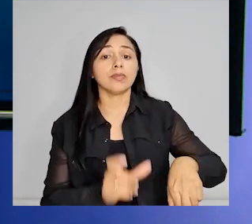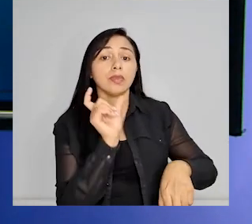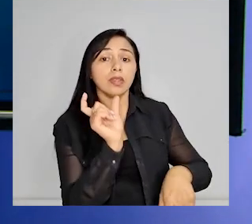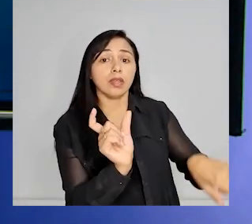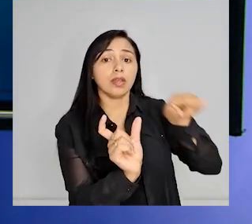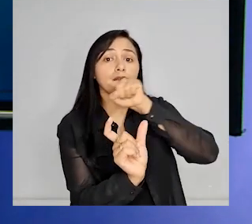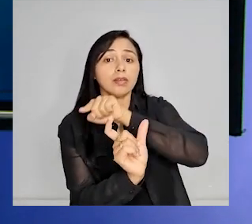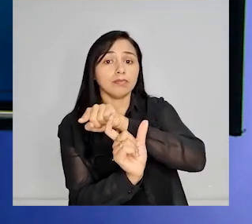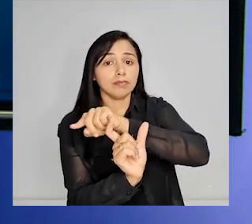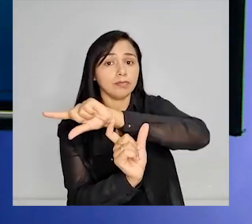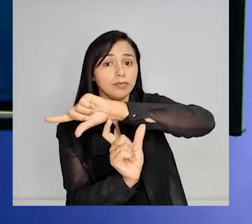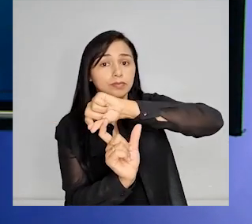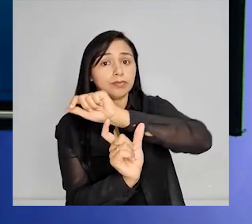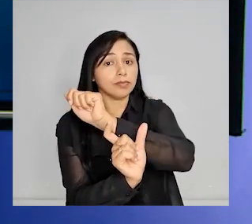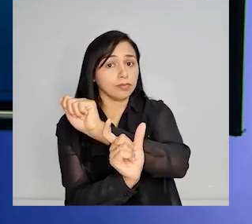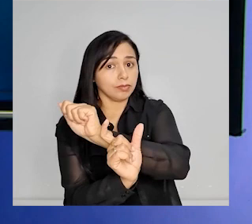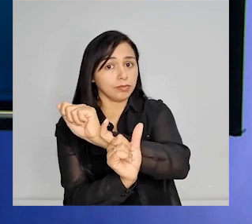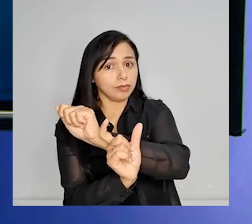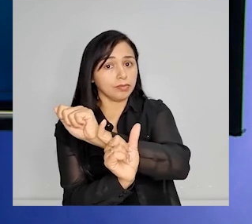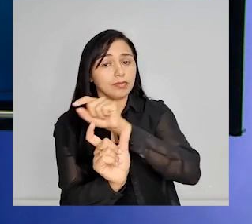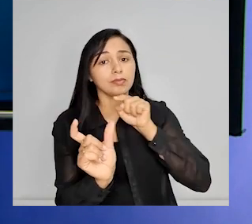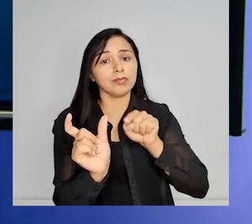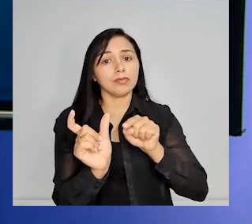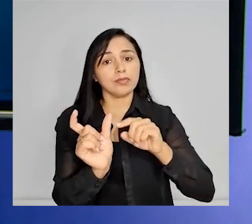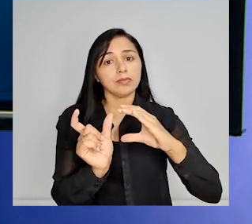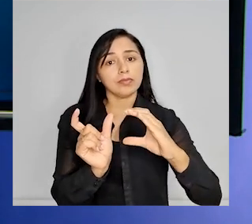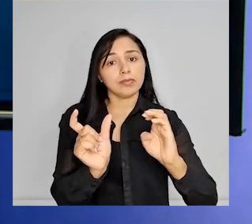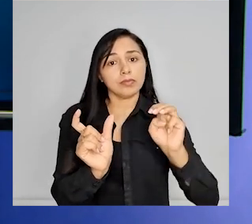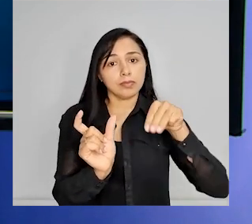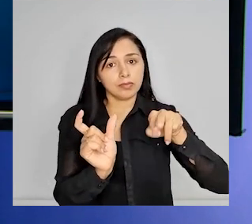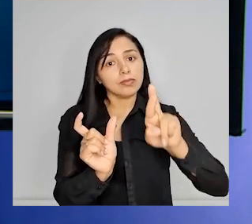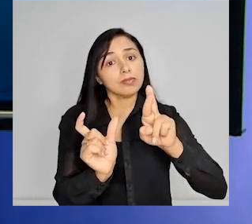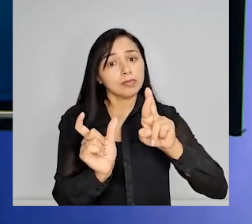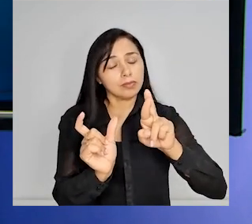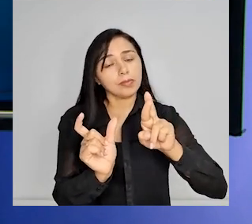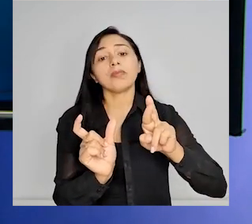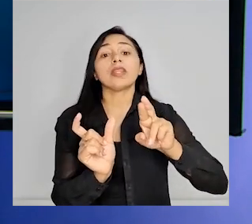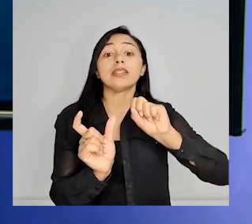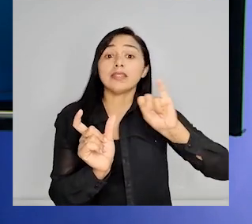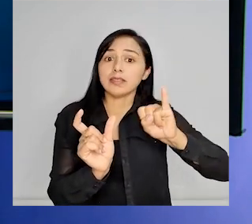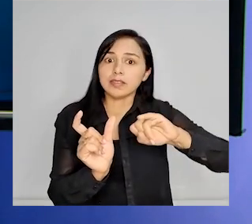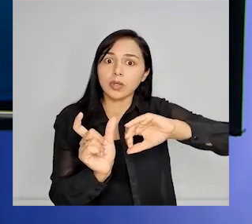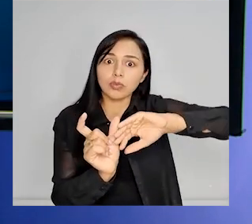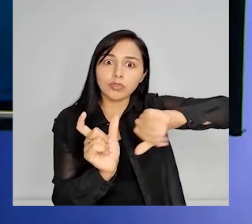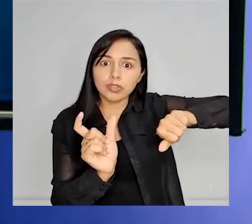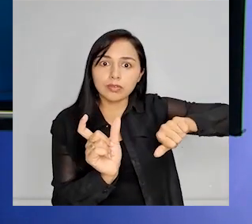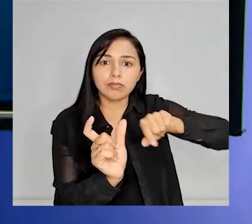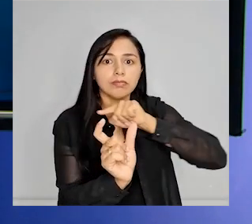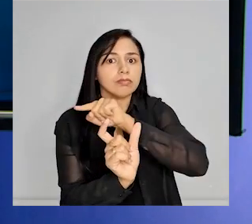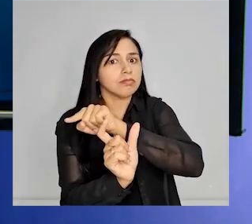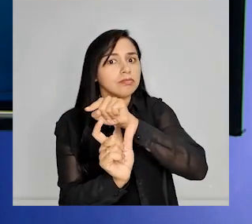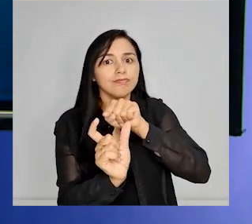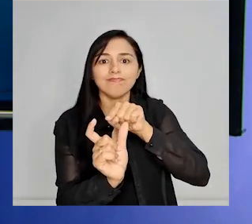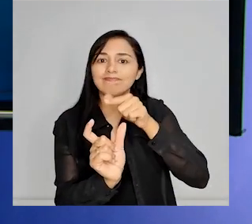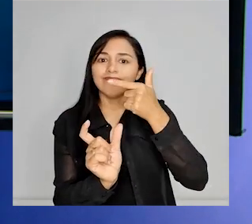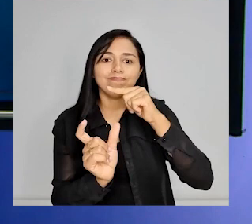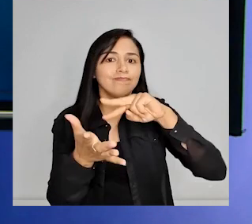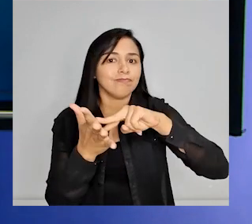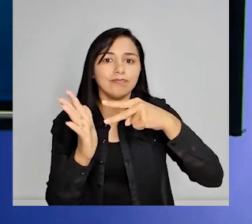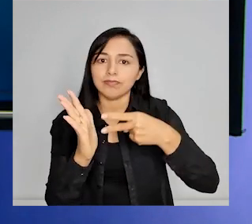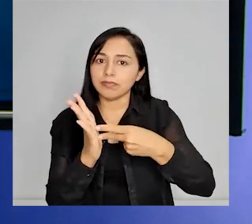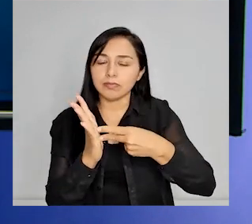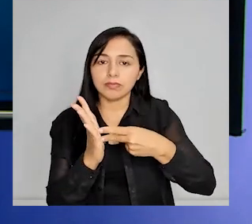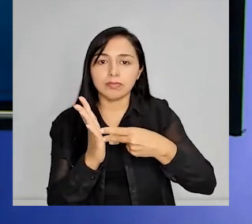sufixo c. Se a gente tirar um dos dois, a palavra fica sem significado, né? Não existe,